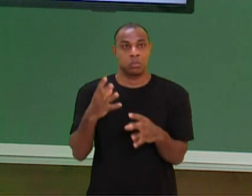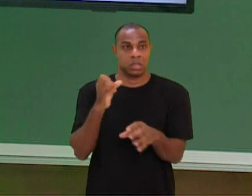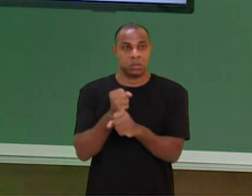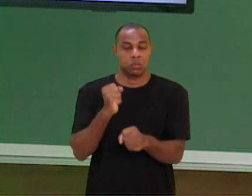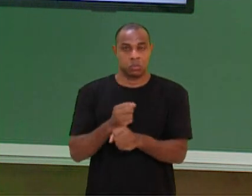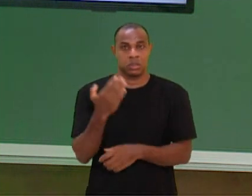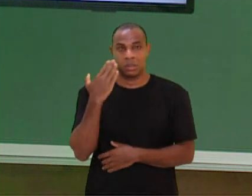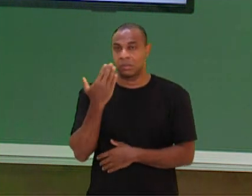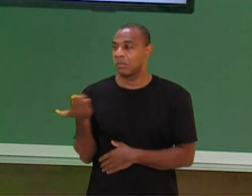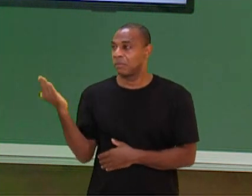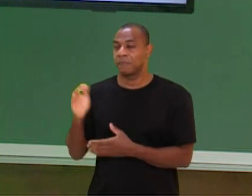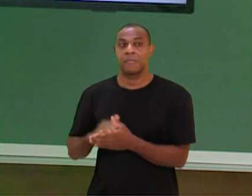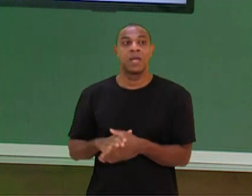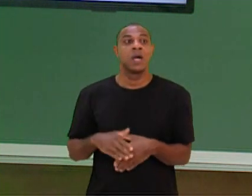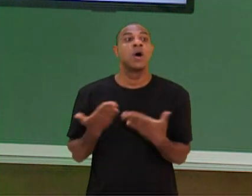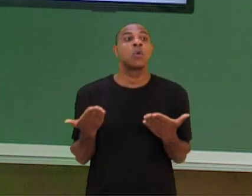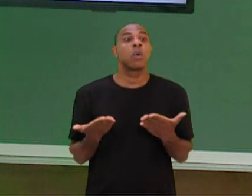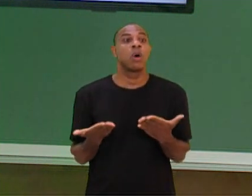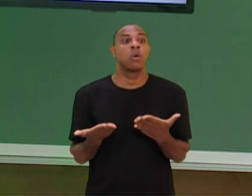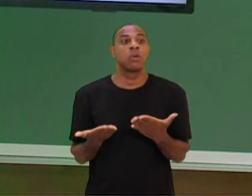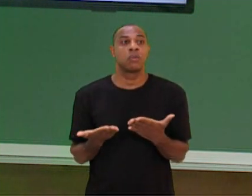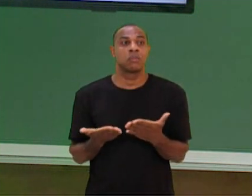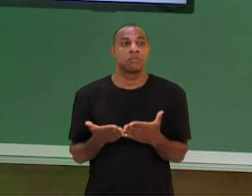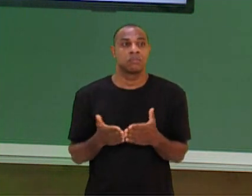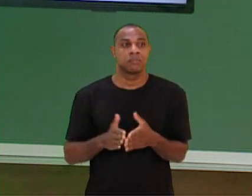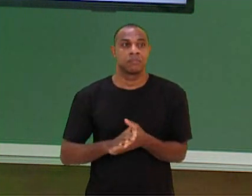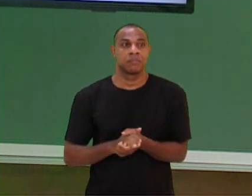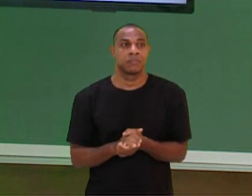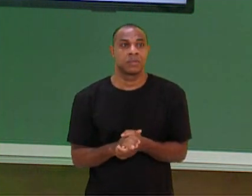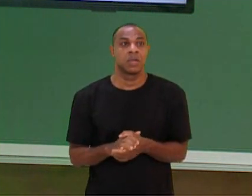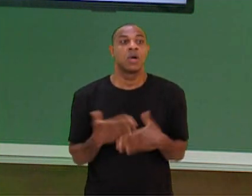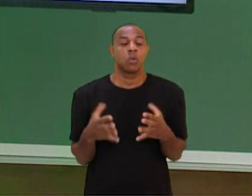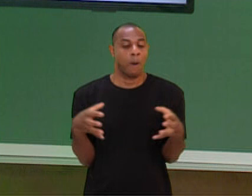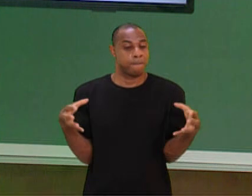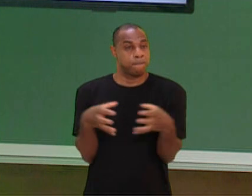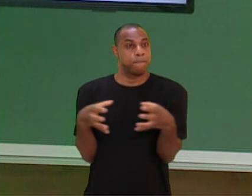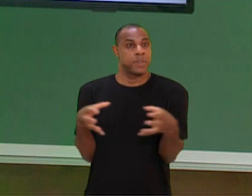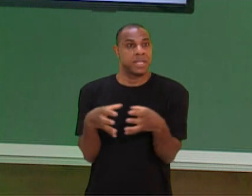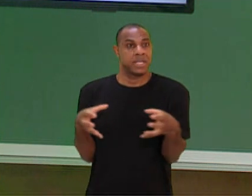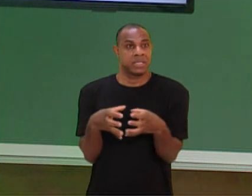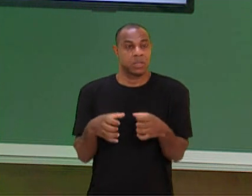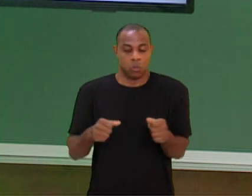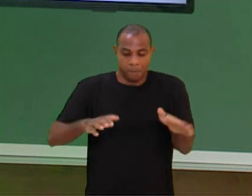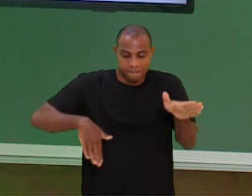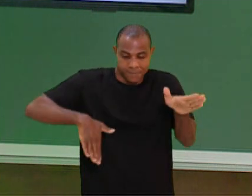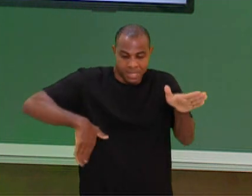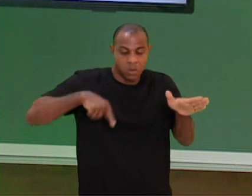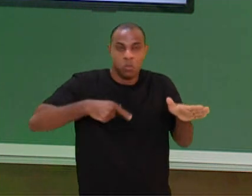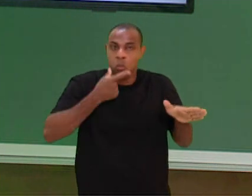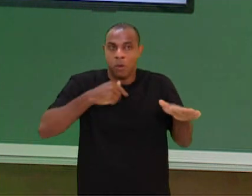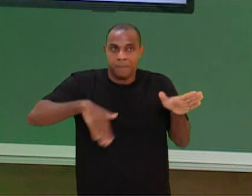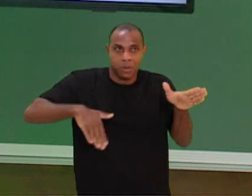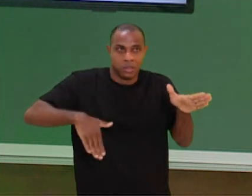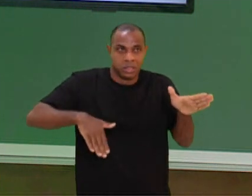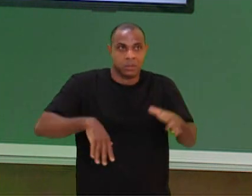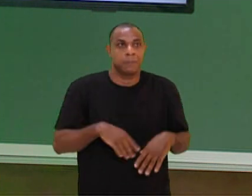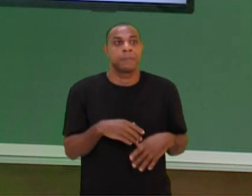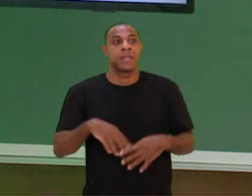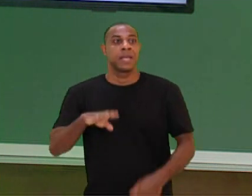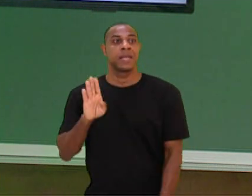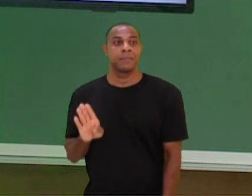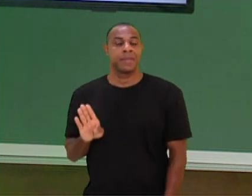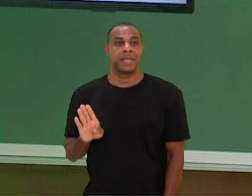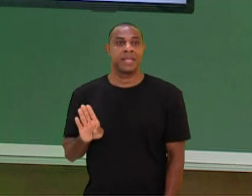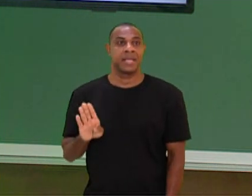Ele pergunta: qual a variação, melhor dizendo, qual a pressão sobre o mergulhador? E B, qual é a variação